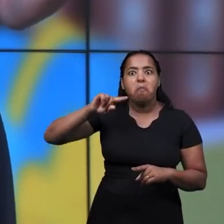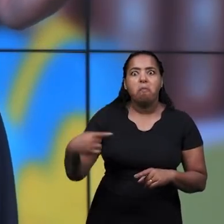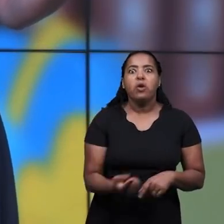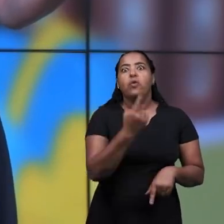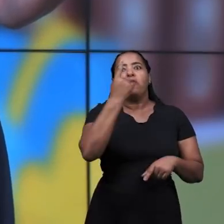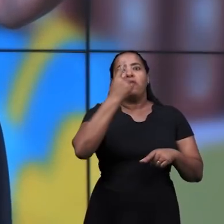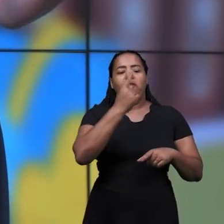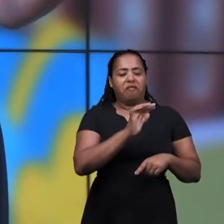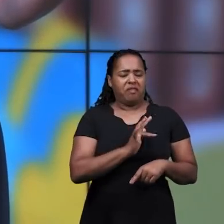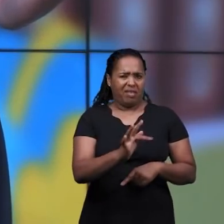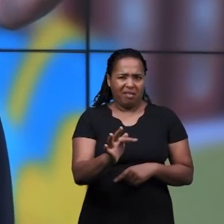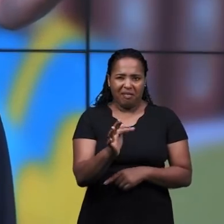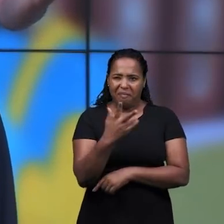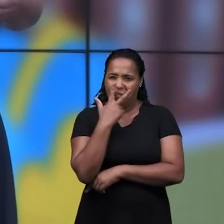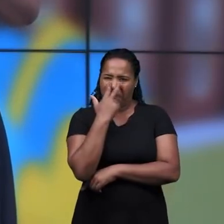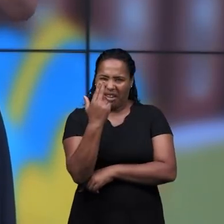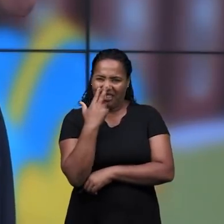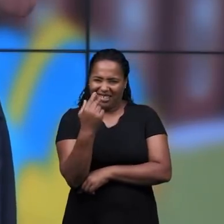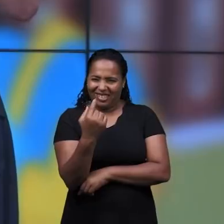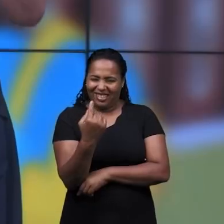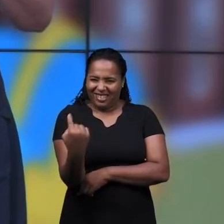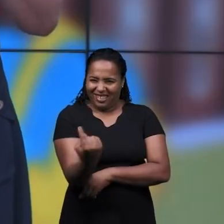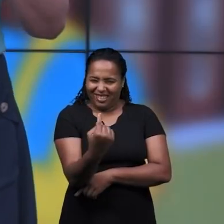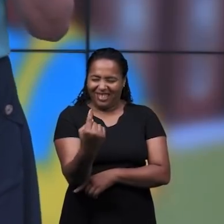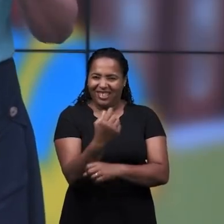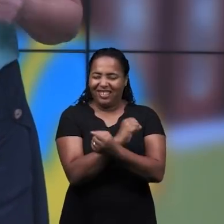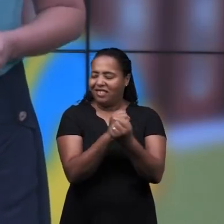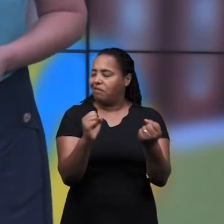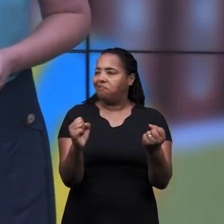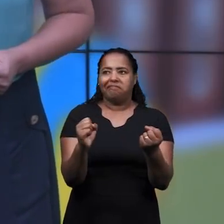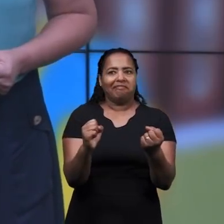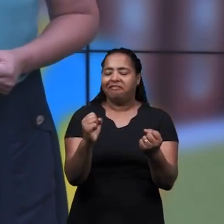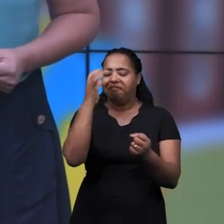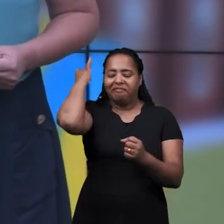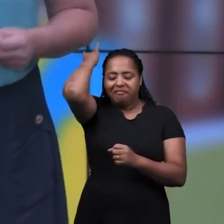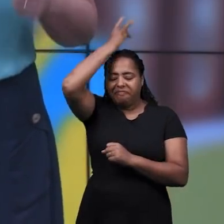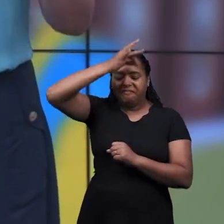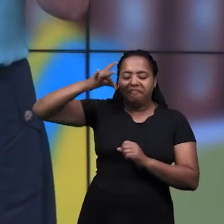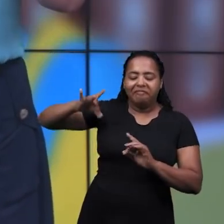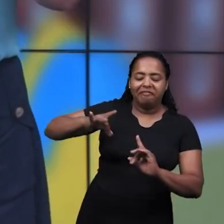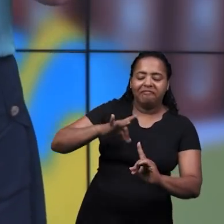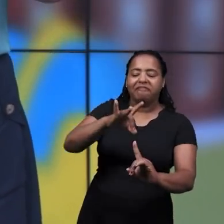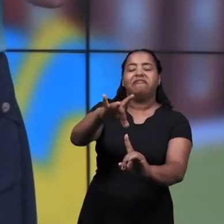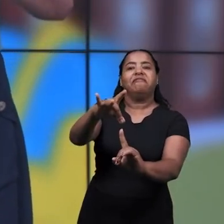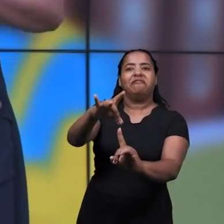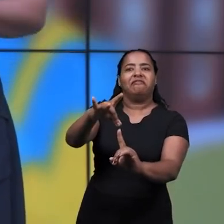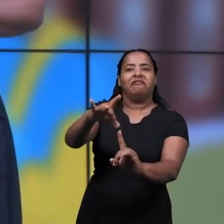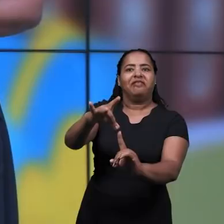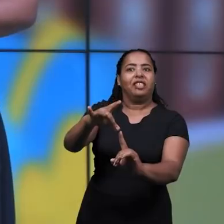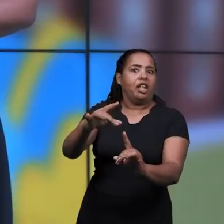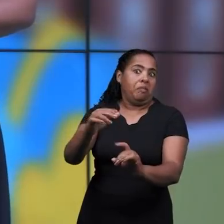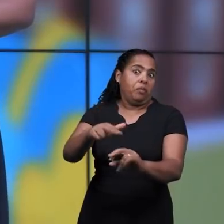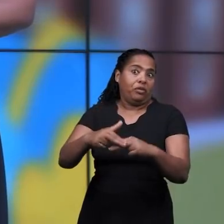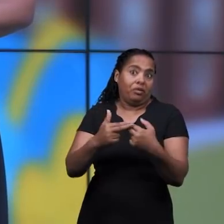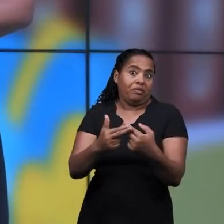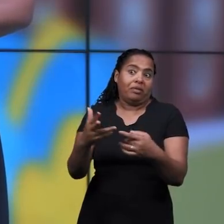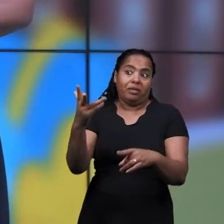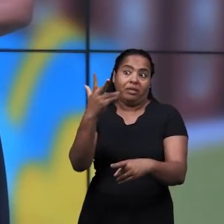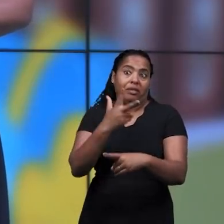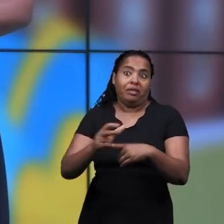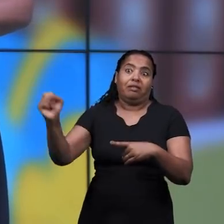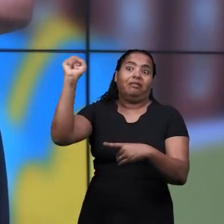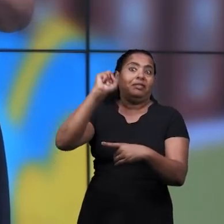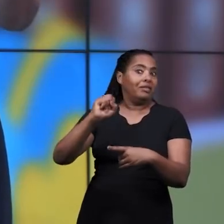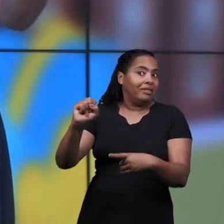Parecia que Sansão estava sozinho, mas o Espírito do Senhor estava com ele. E foi assim que ele conseguiu ser